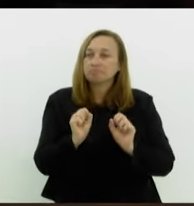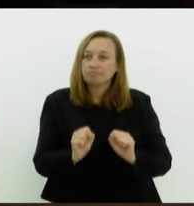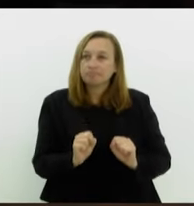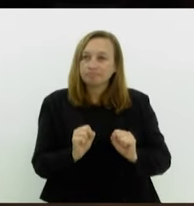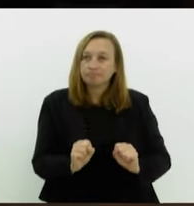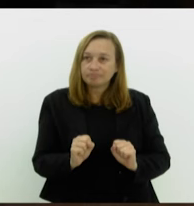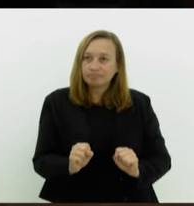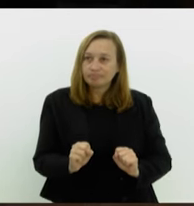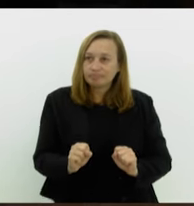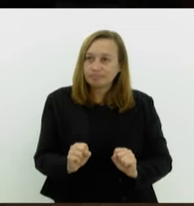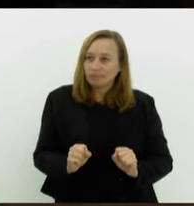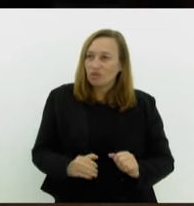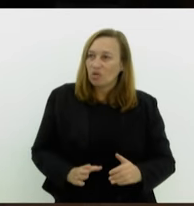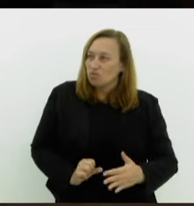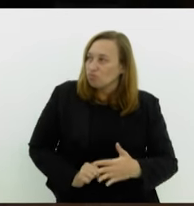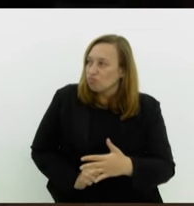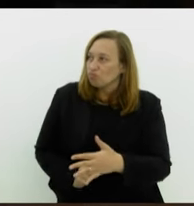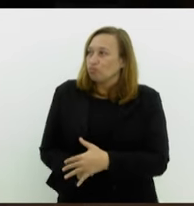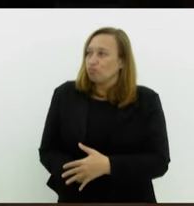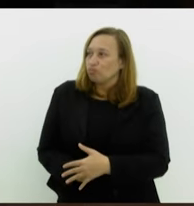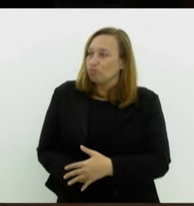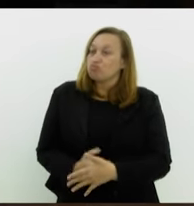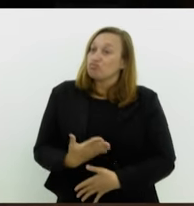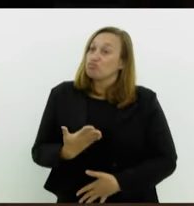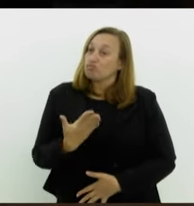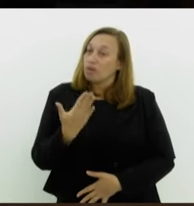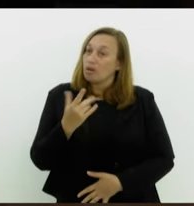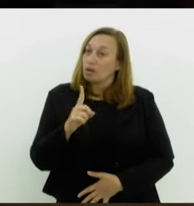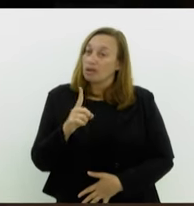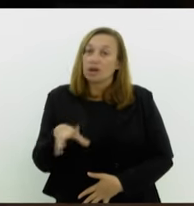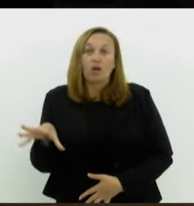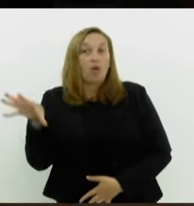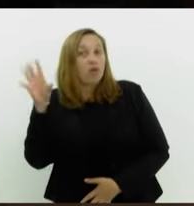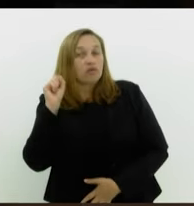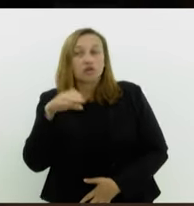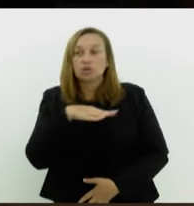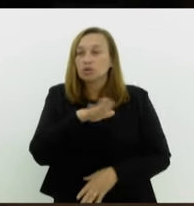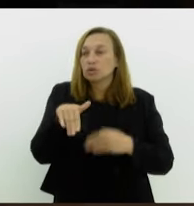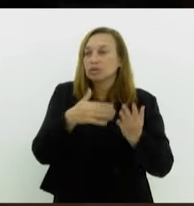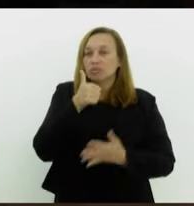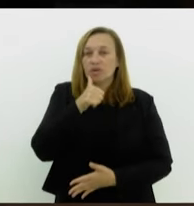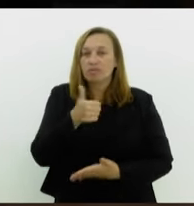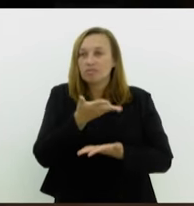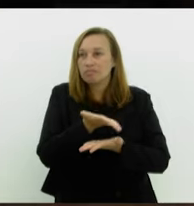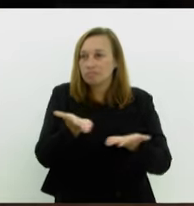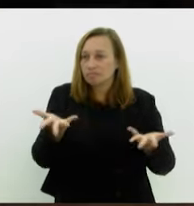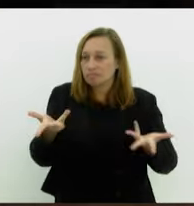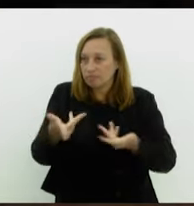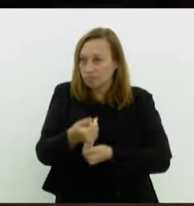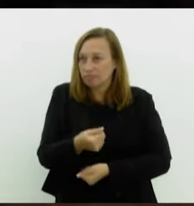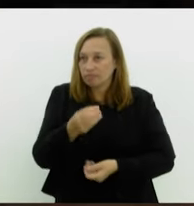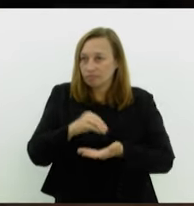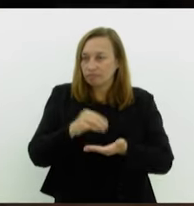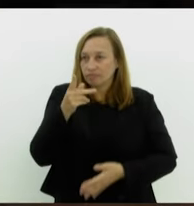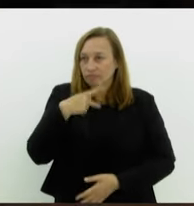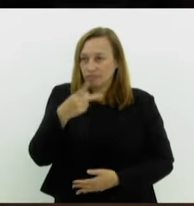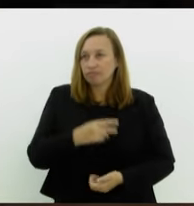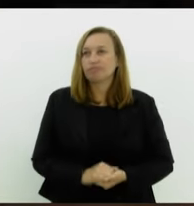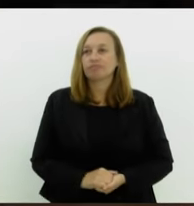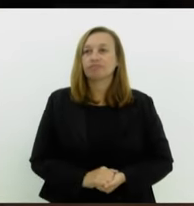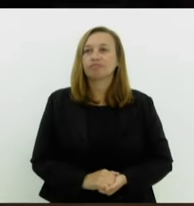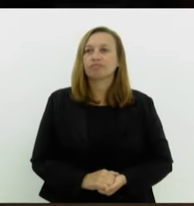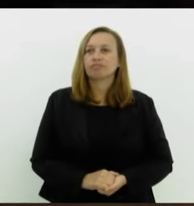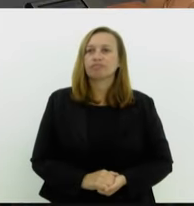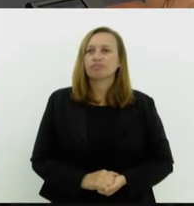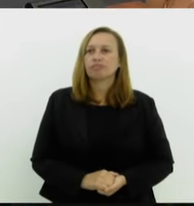saírem abastecidas Tá bom mas não saiam antes de ouvir todas essas mulheres maravilhosas aqui que falta falar ainda e at a rodada